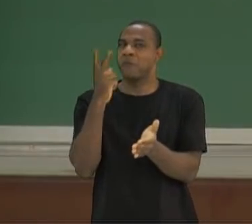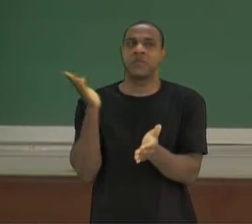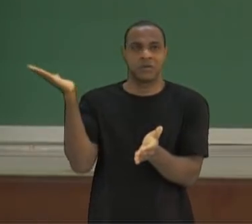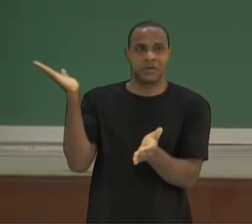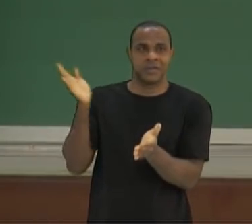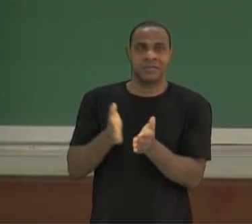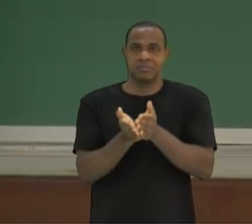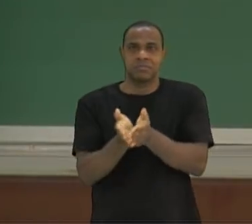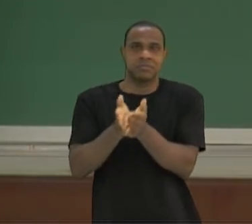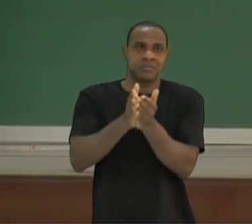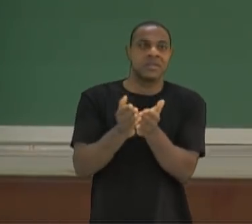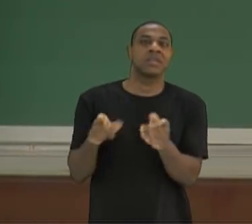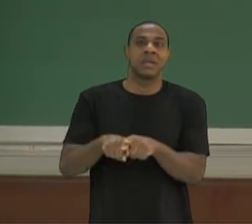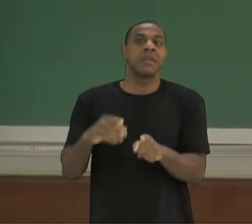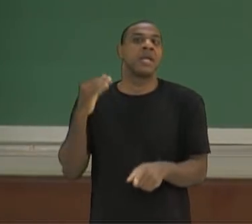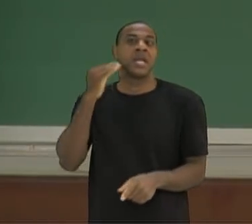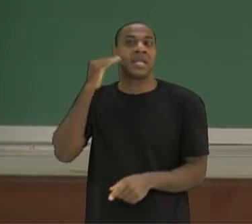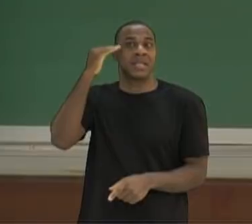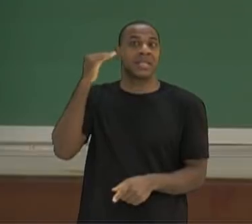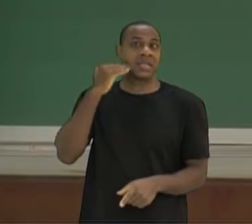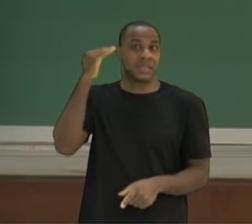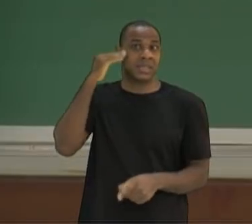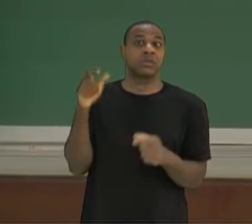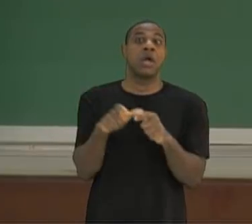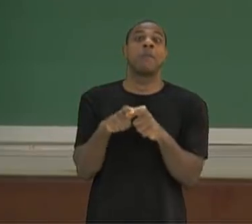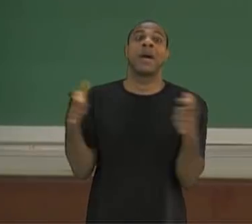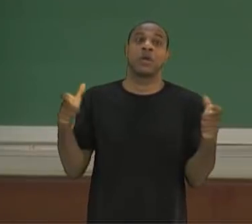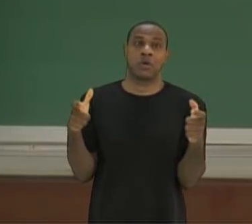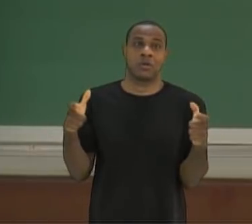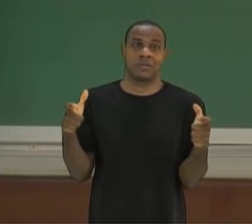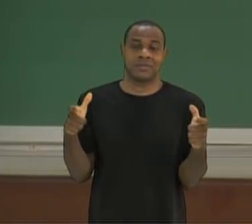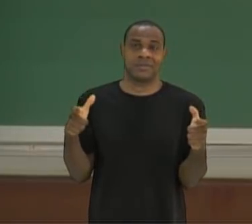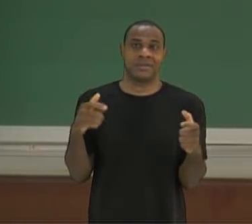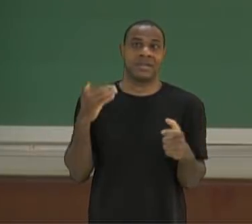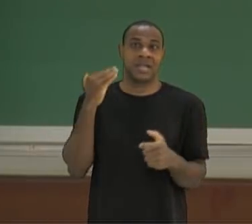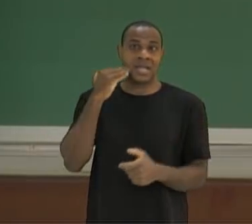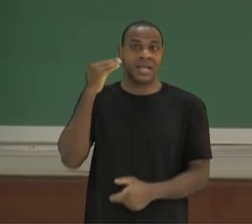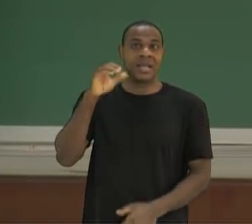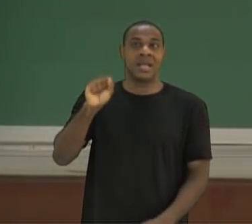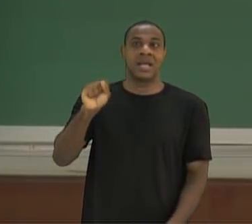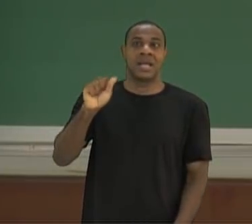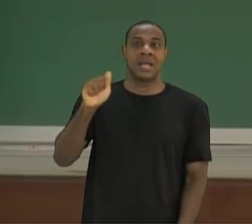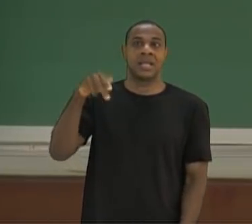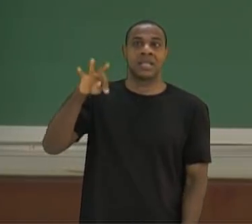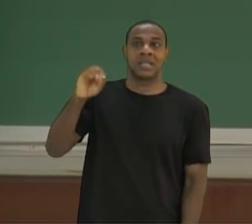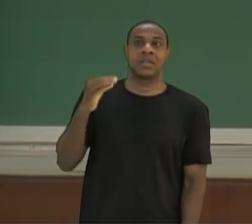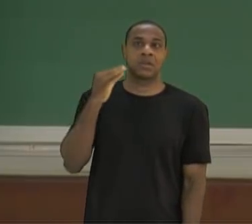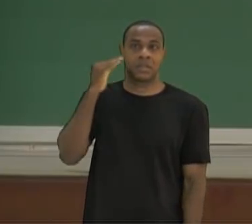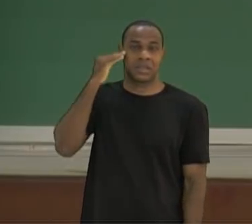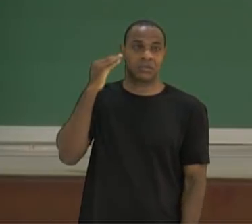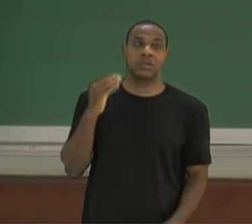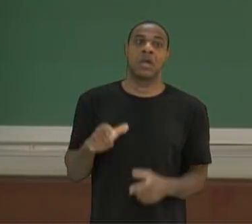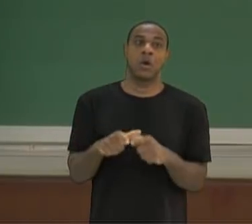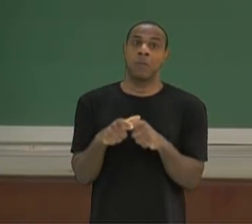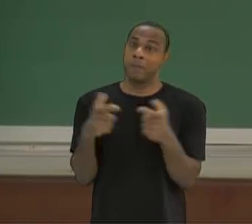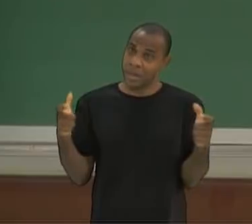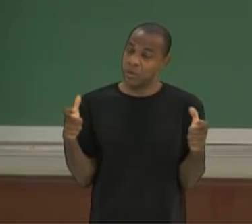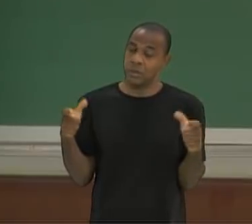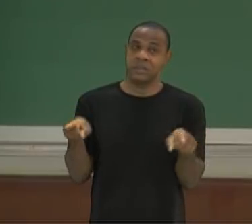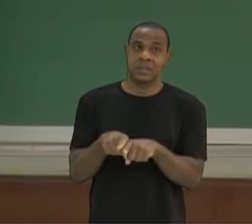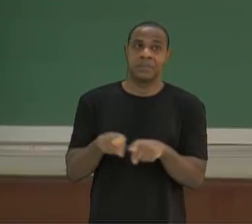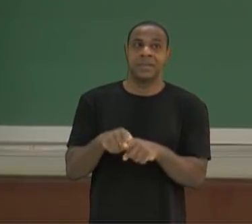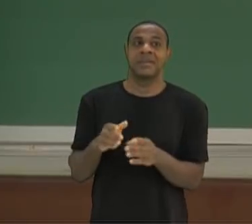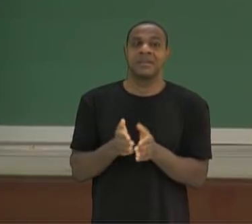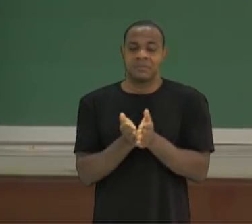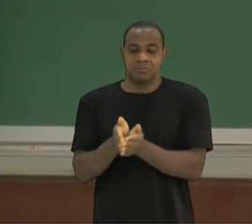e de Santos. O de Santos é o maior da América Latina, daí a sua importância ali para a circulação de produtos naquela ideia de